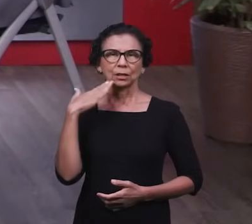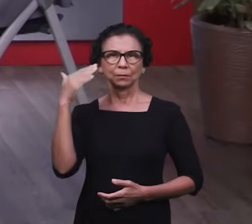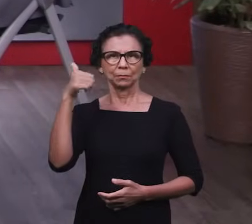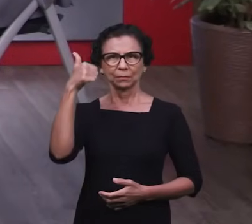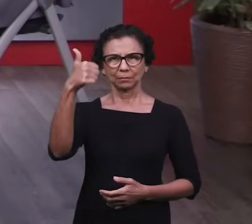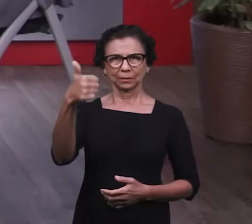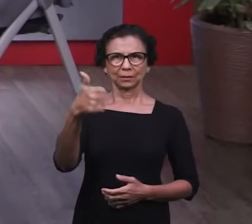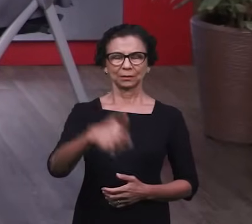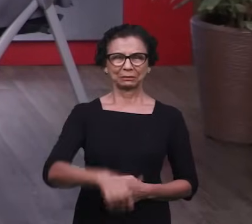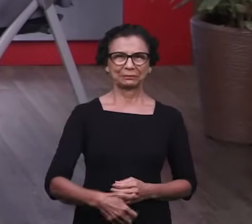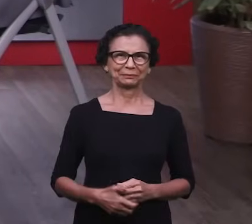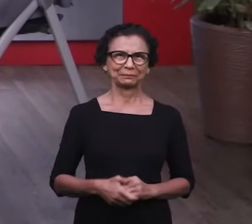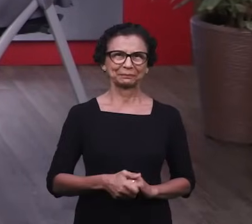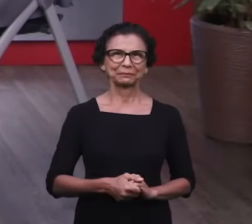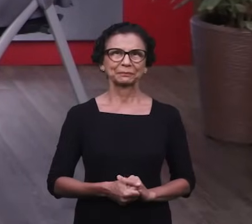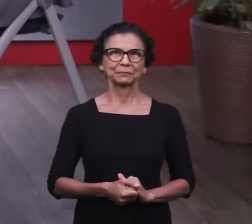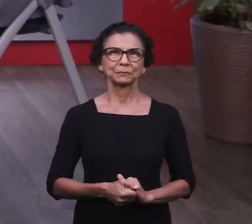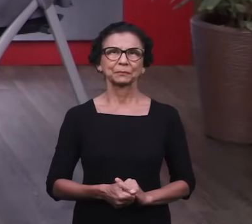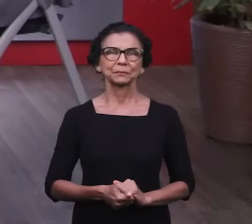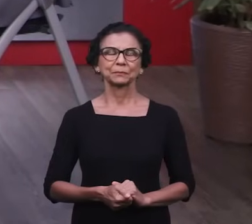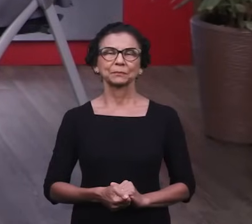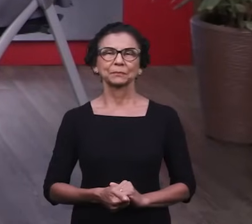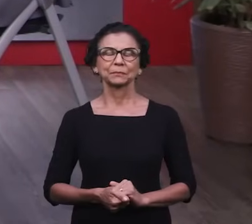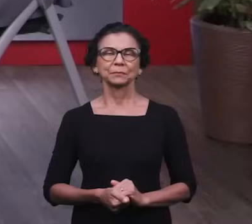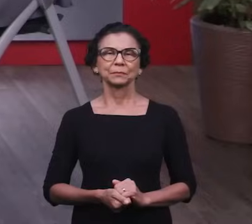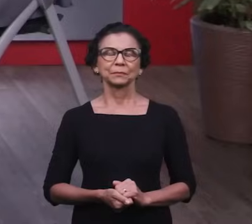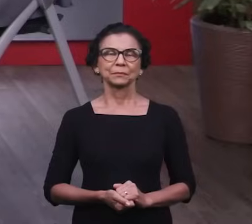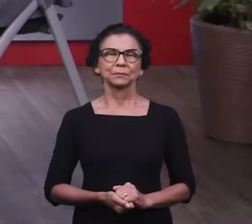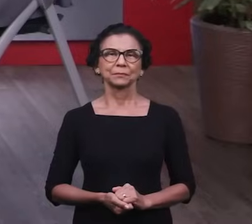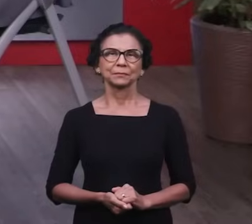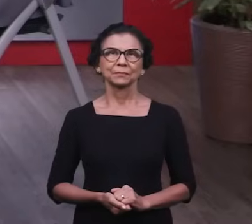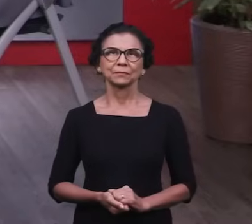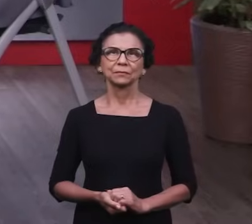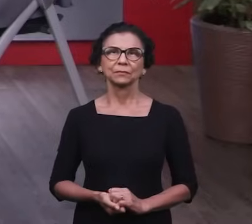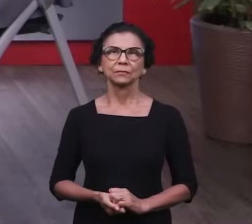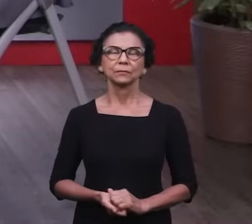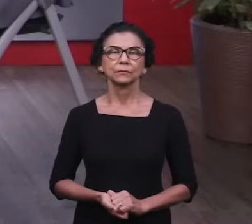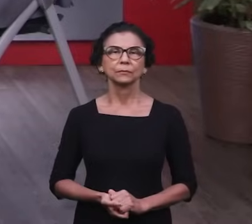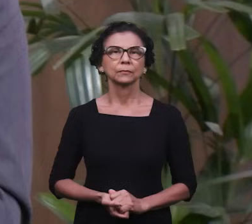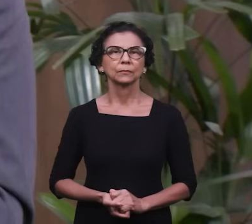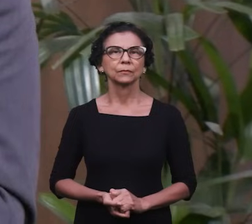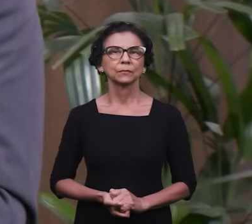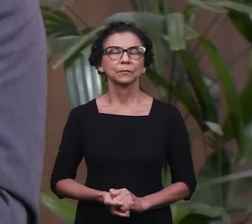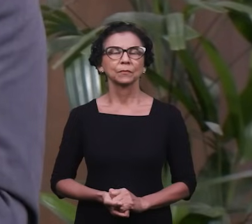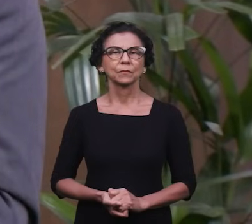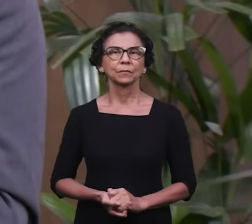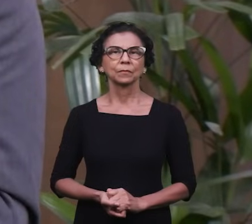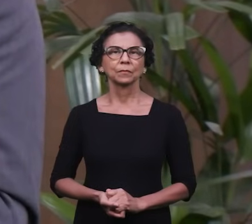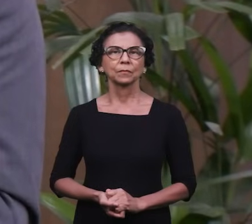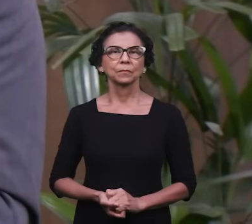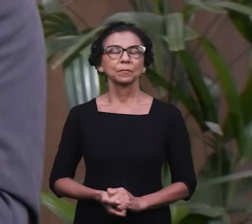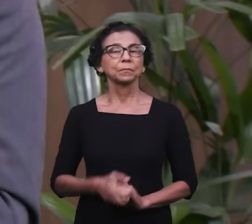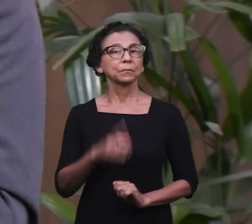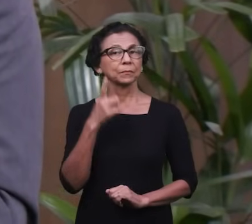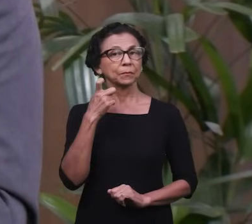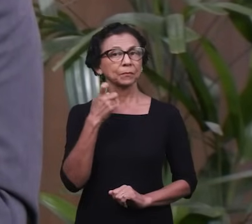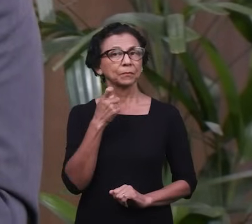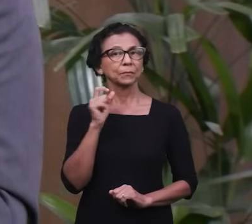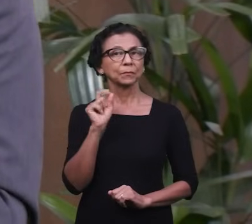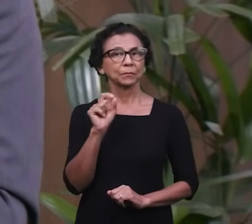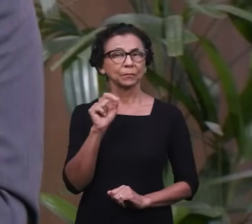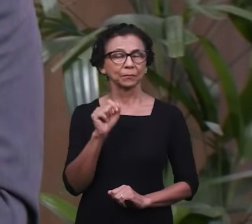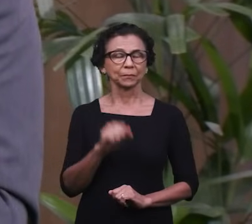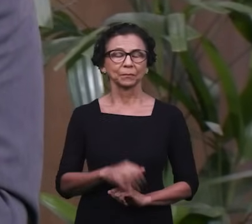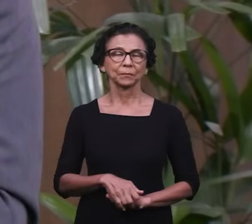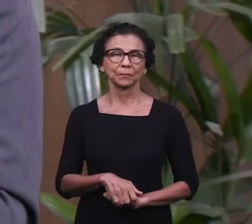Não, isso é ótimo, muito bom. Bom, é interessante nós também lembrarmos aqui que a Igreja Cristã Maranata